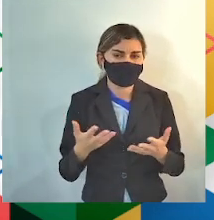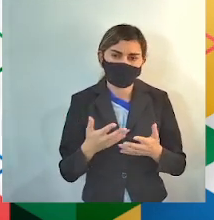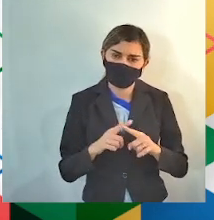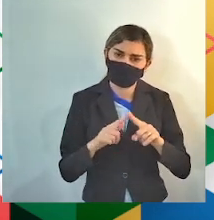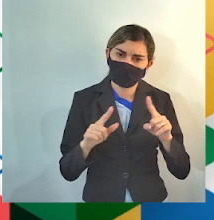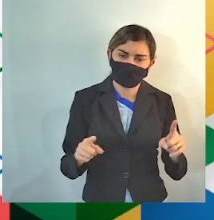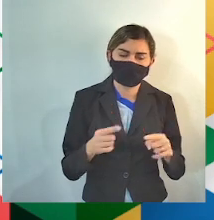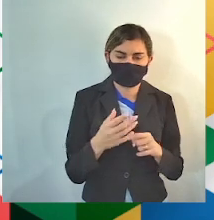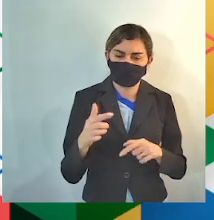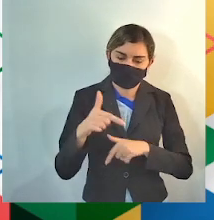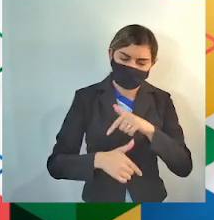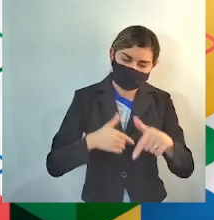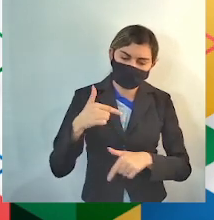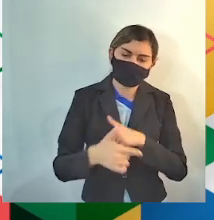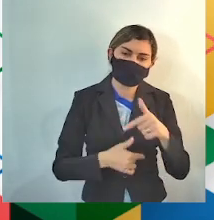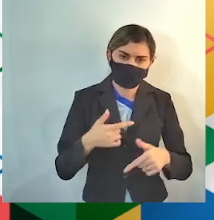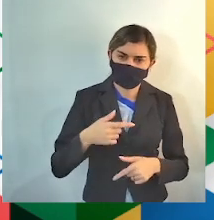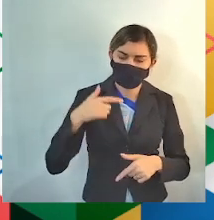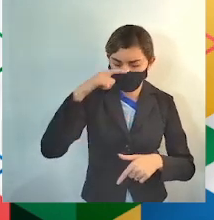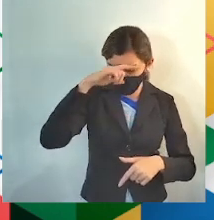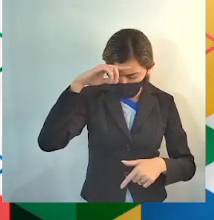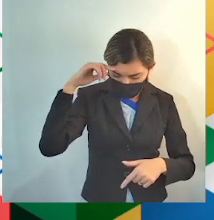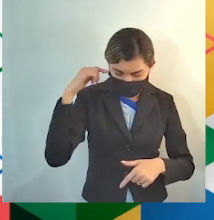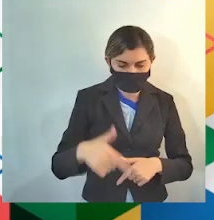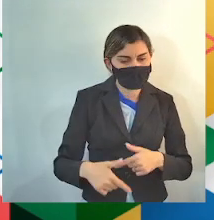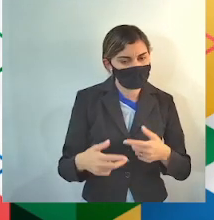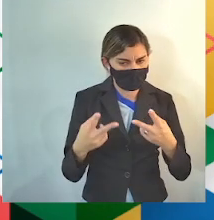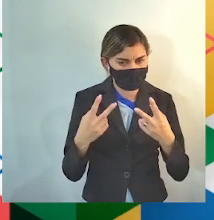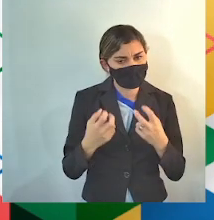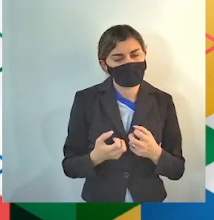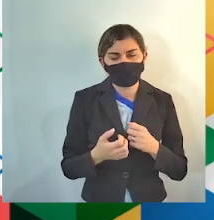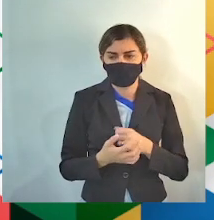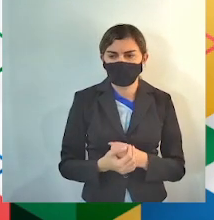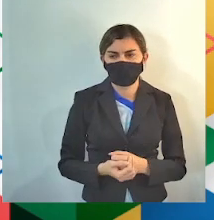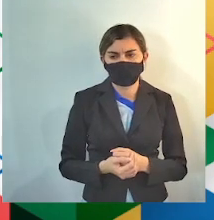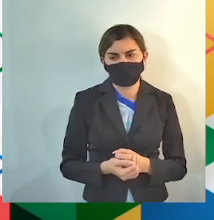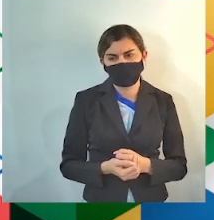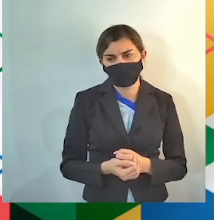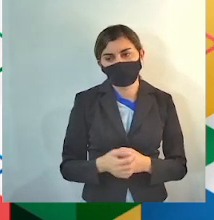porém ela trabalha duro. Então, percebam, ó.